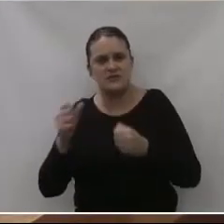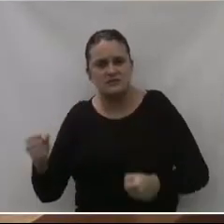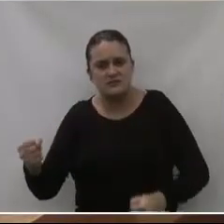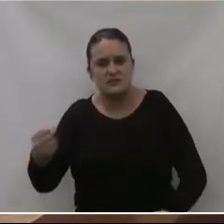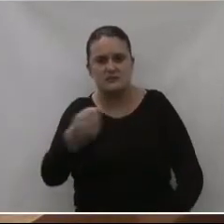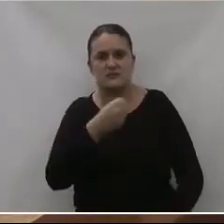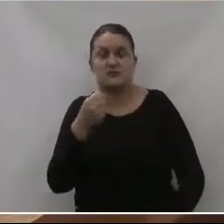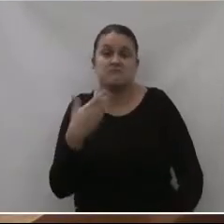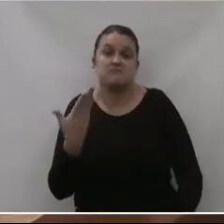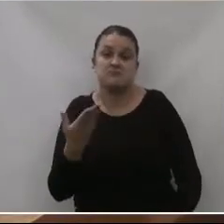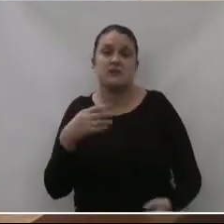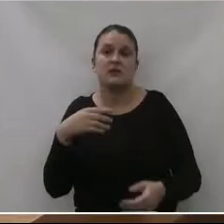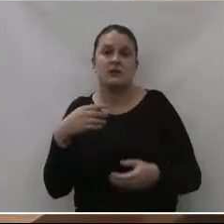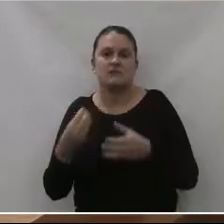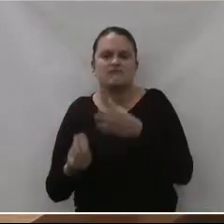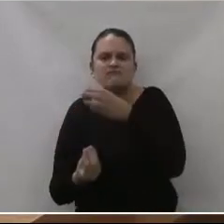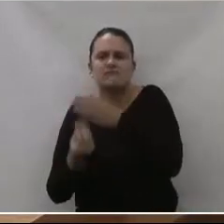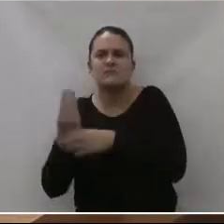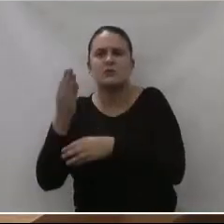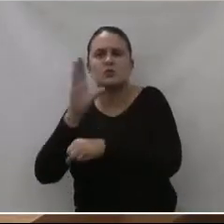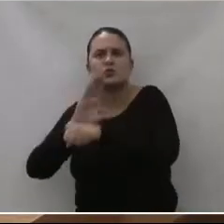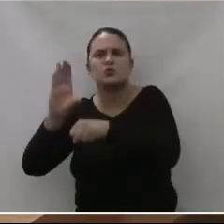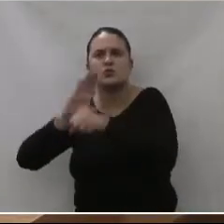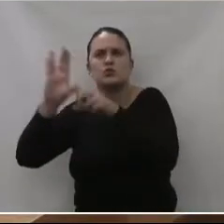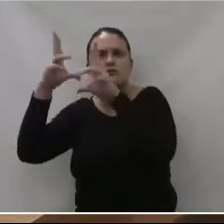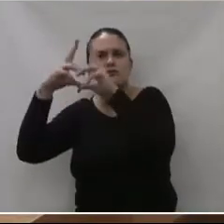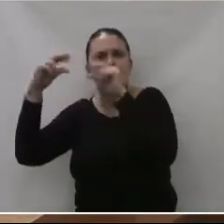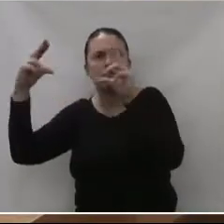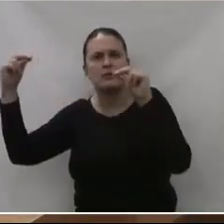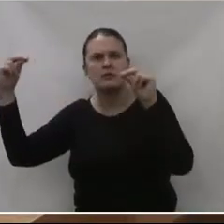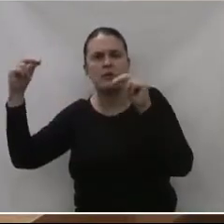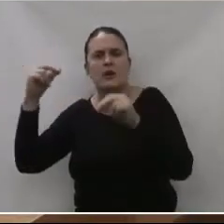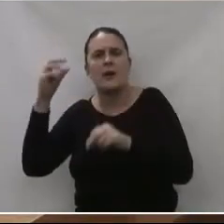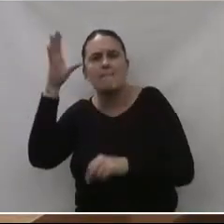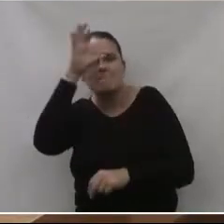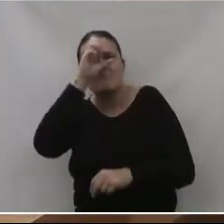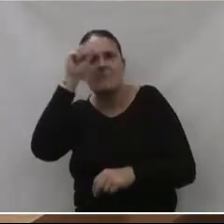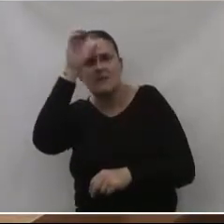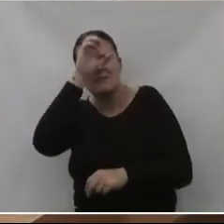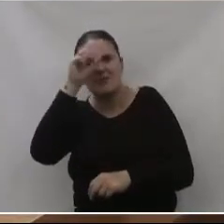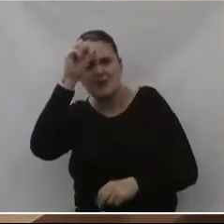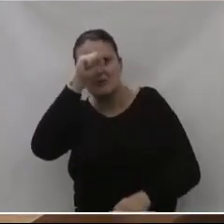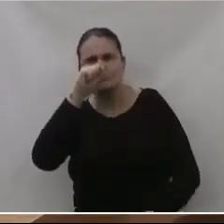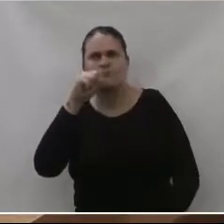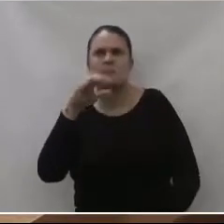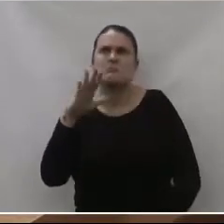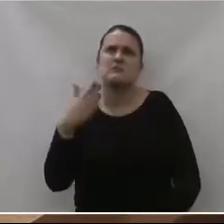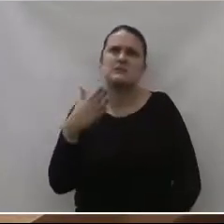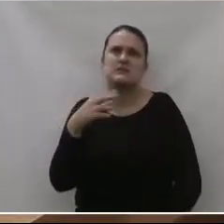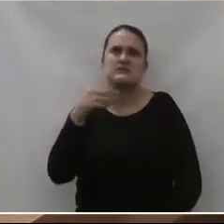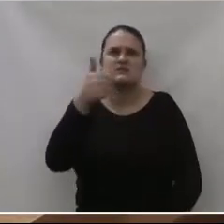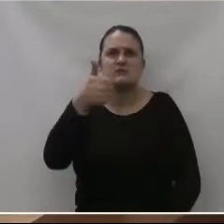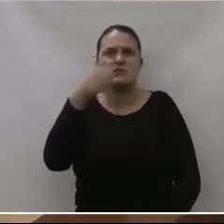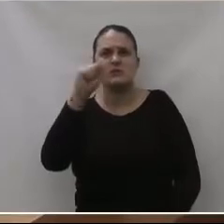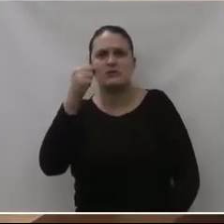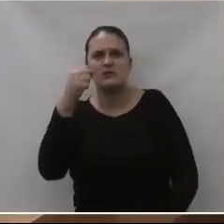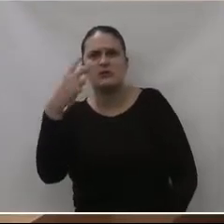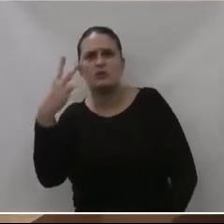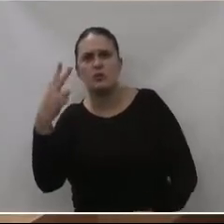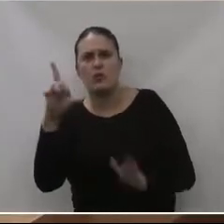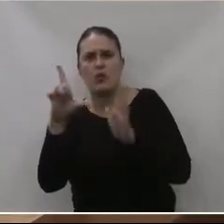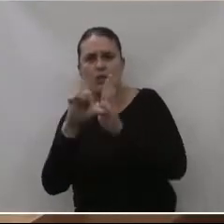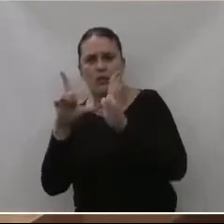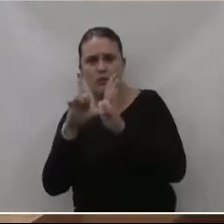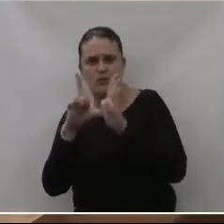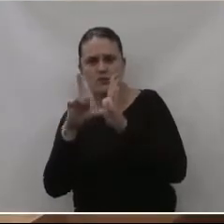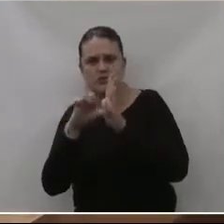Ambev promoveu, lá em Florianópolis, no Costão do Santim. E dentro de entre 182 lojas a